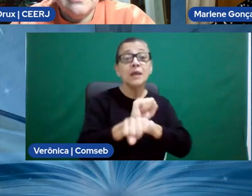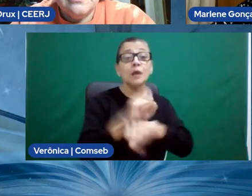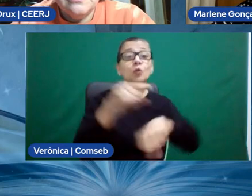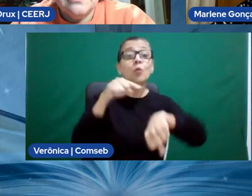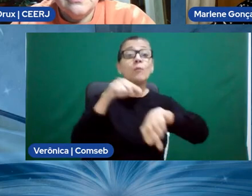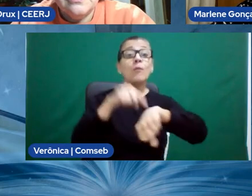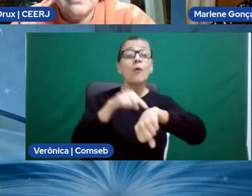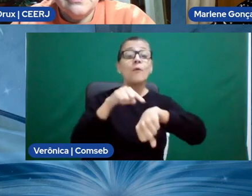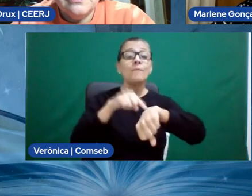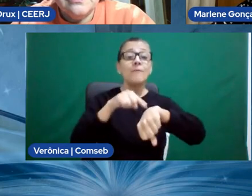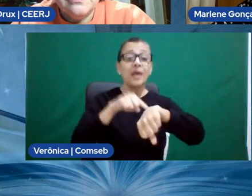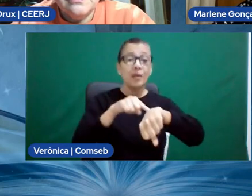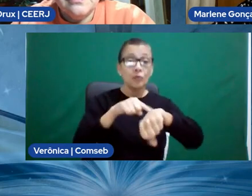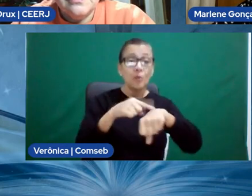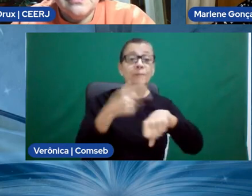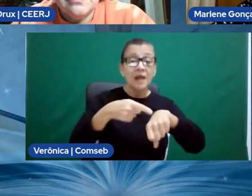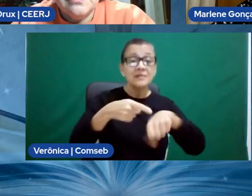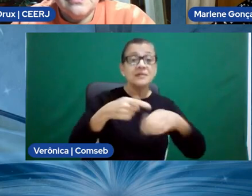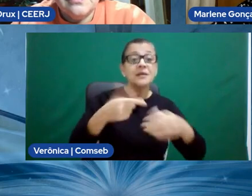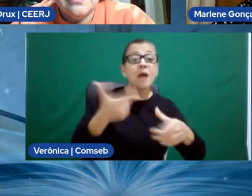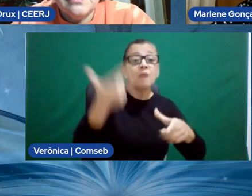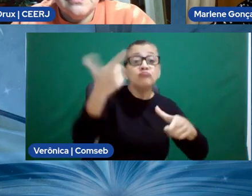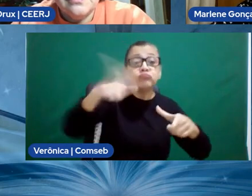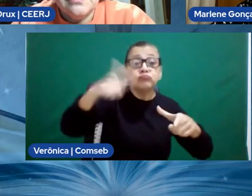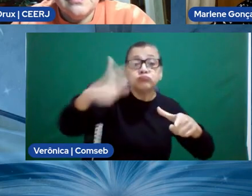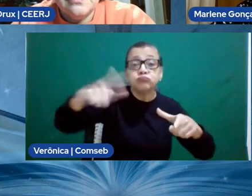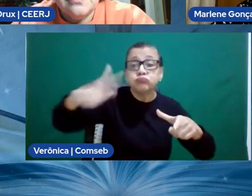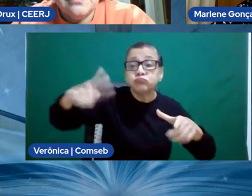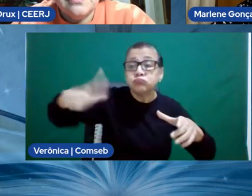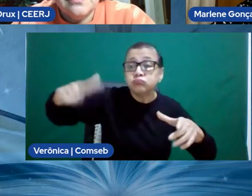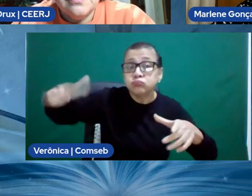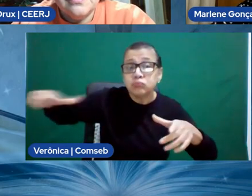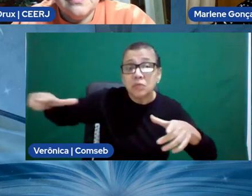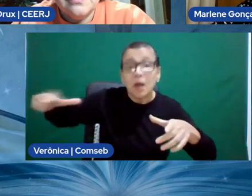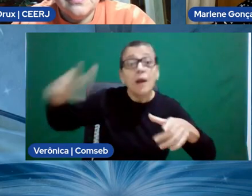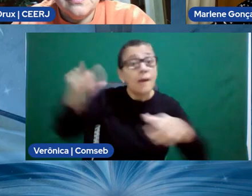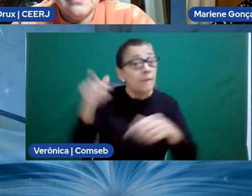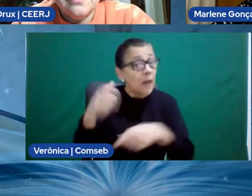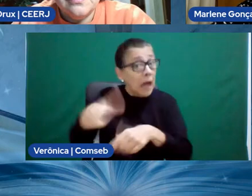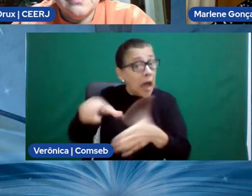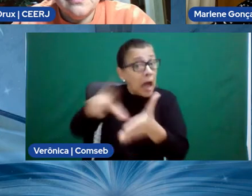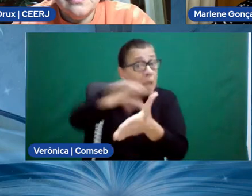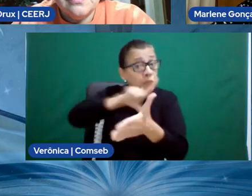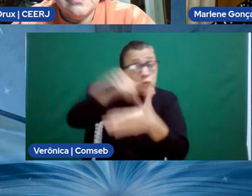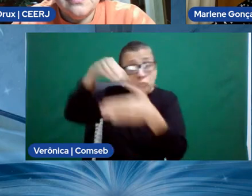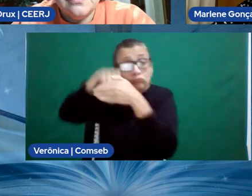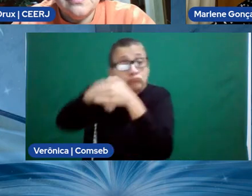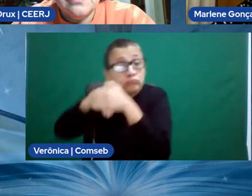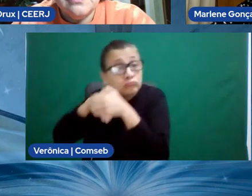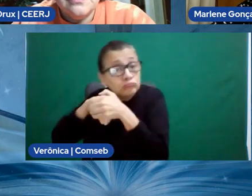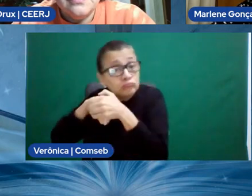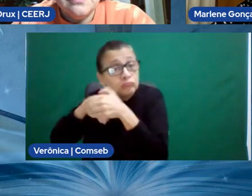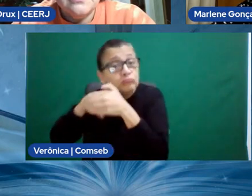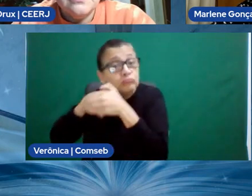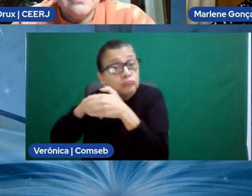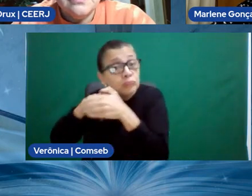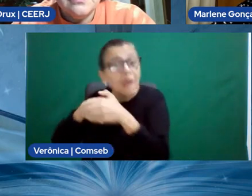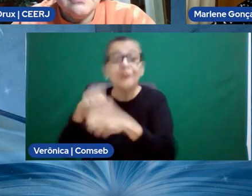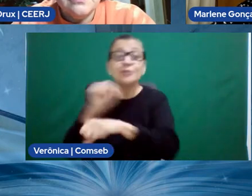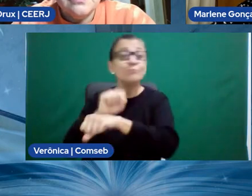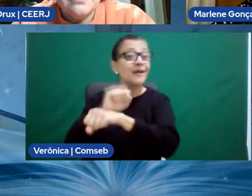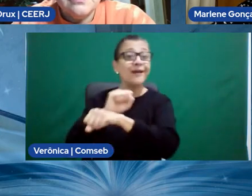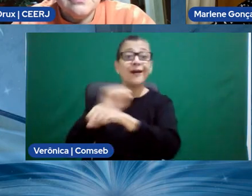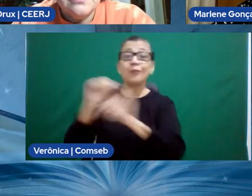se reproduzirem, é que estivesse nessa forma enclausurada, esperando séculos e milênios para que